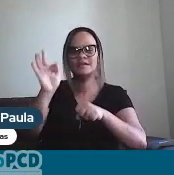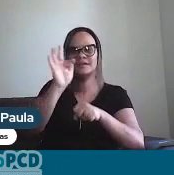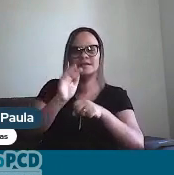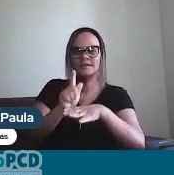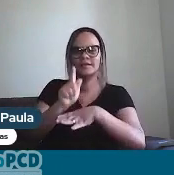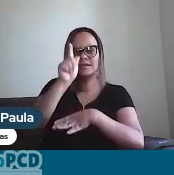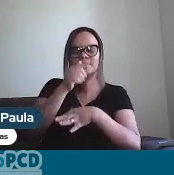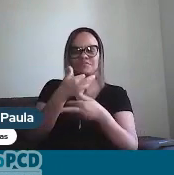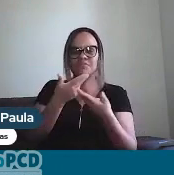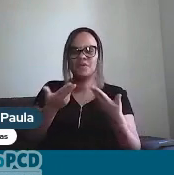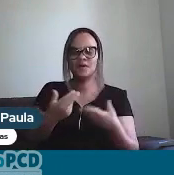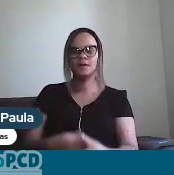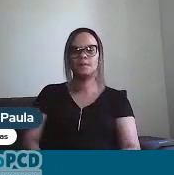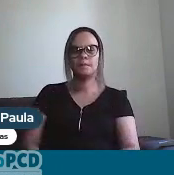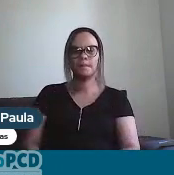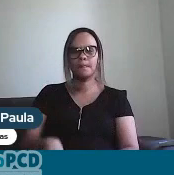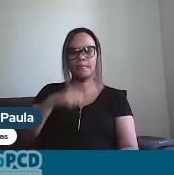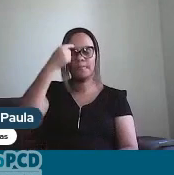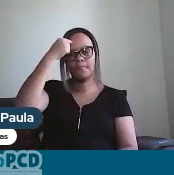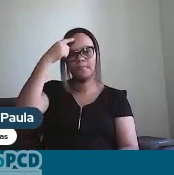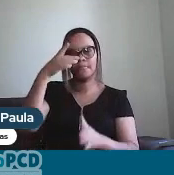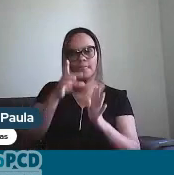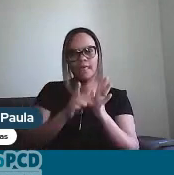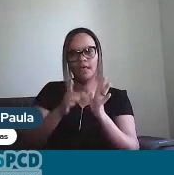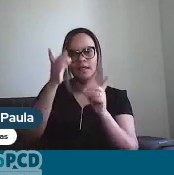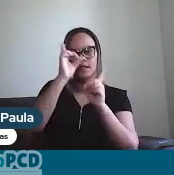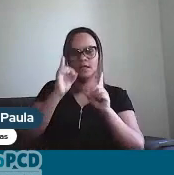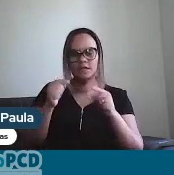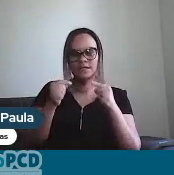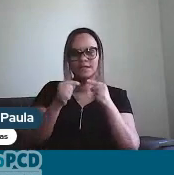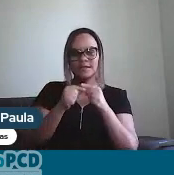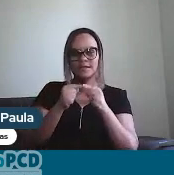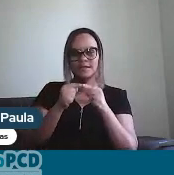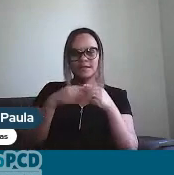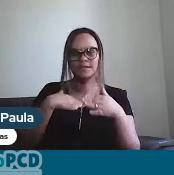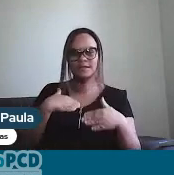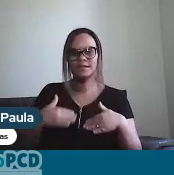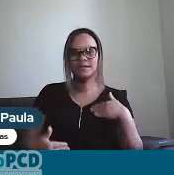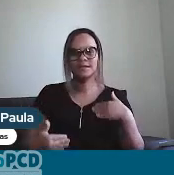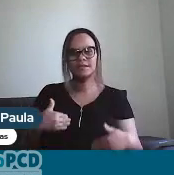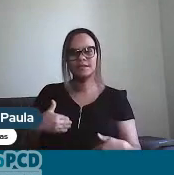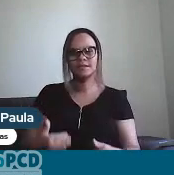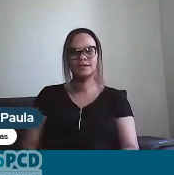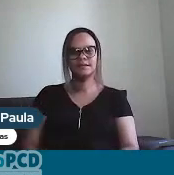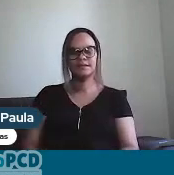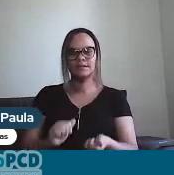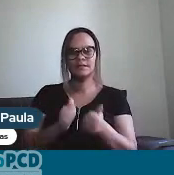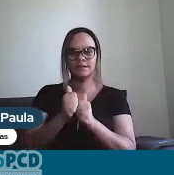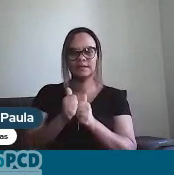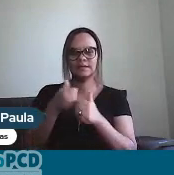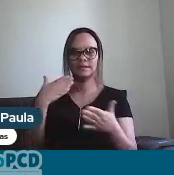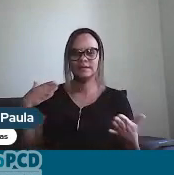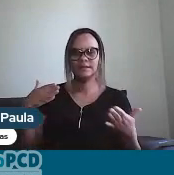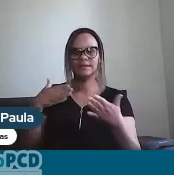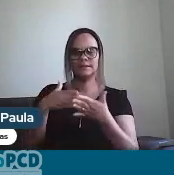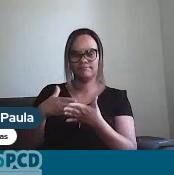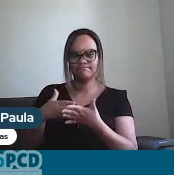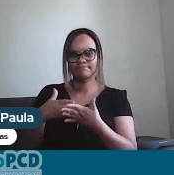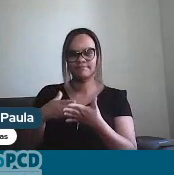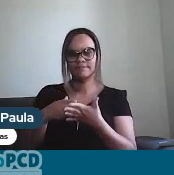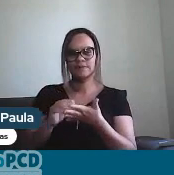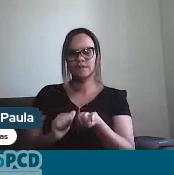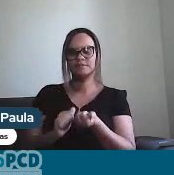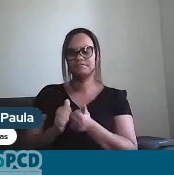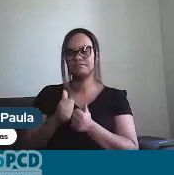graduação, etc., a pensar na deficiência muito ligada somente ao corpo, sem avaliar barreiras, né? Sem avaliar